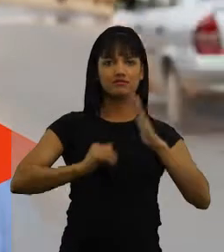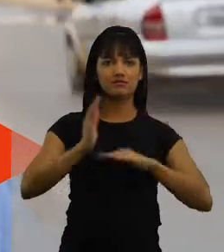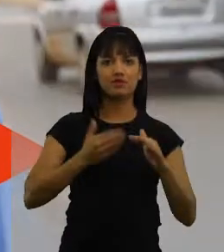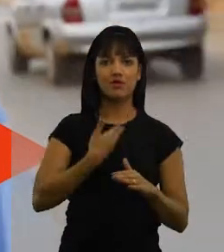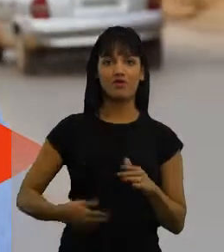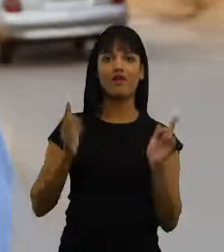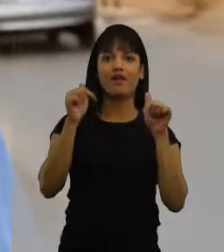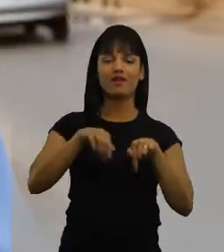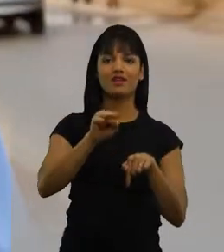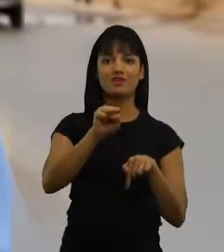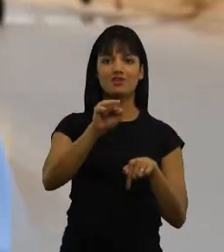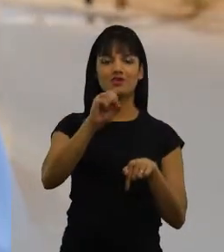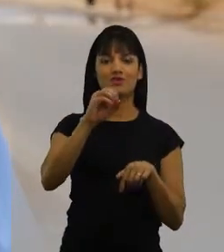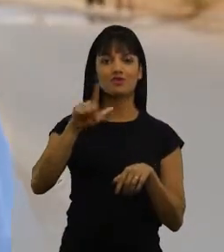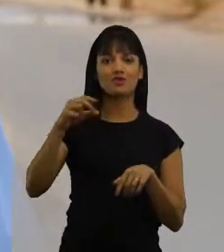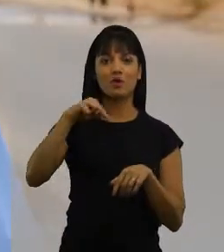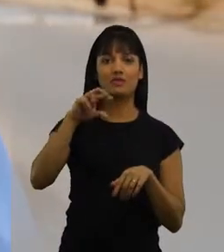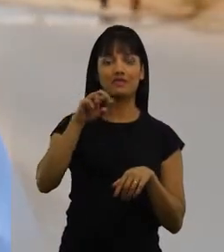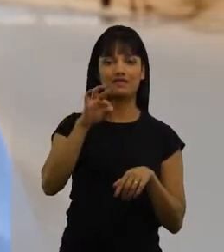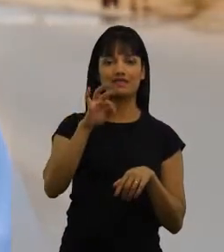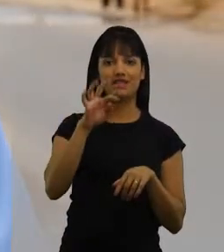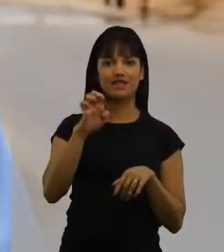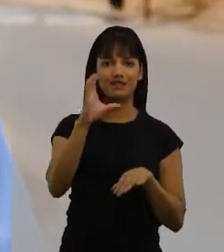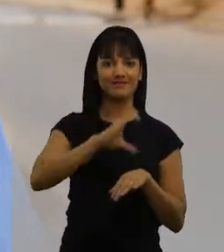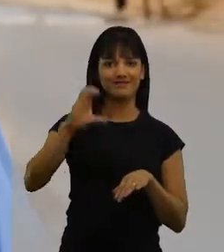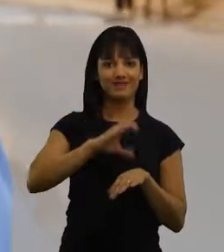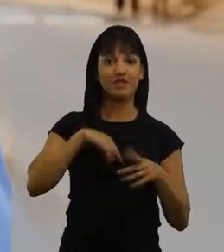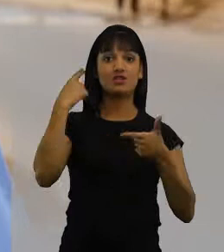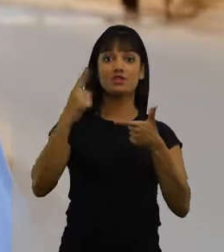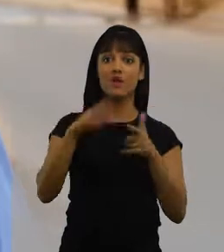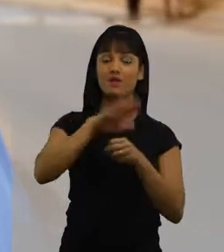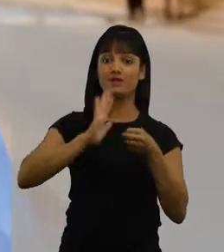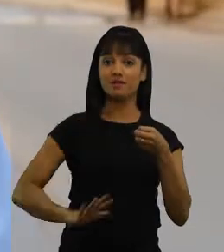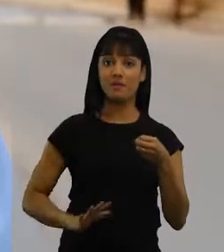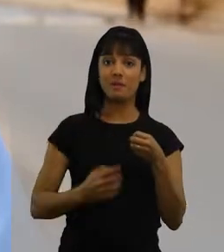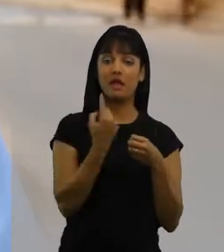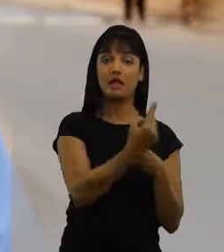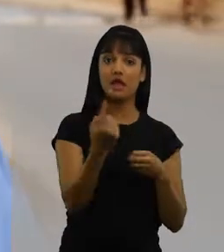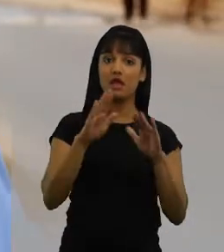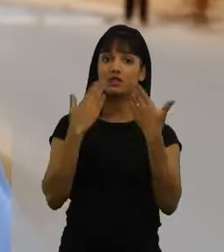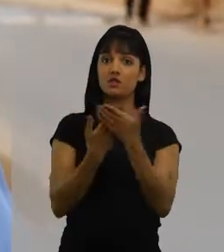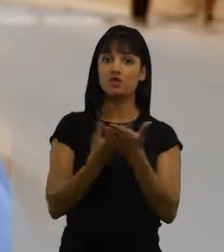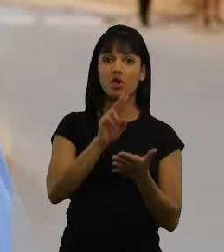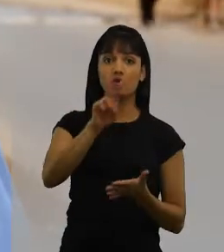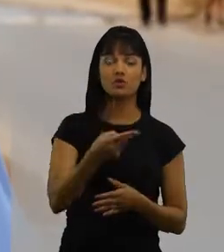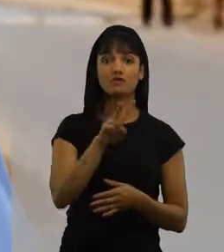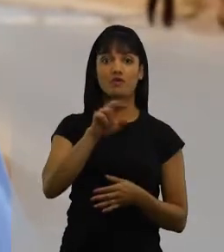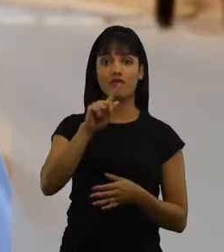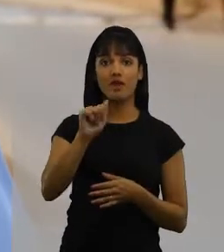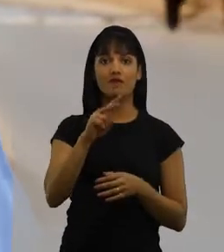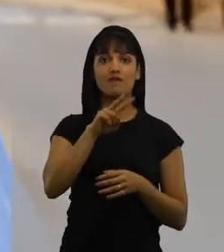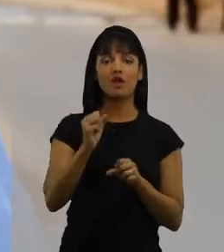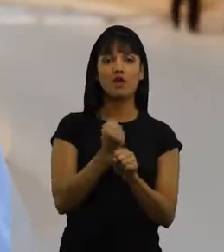construída aqui, no Sol Nascente da Ceilândia. A segunda será em Samambaia. Cada escola terá duas mil vagas e vamos construir pelo menos